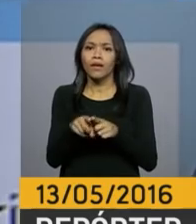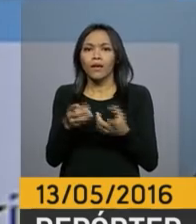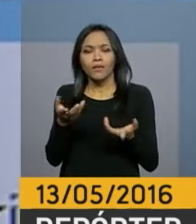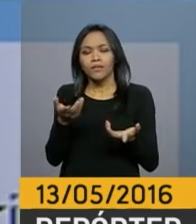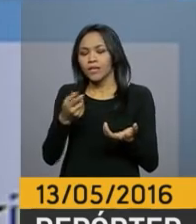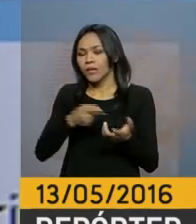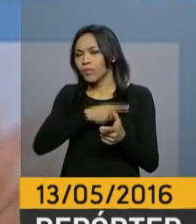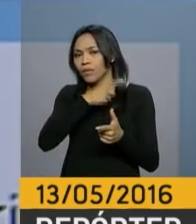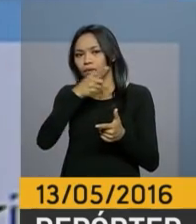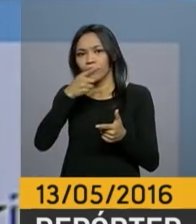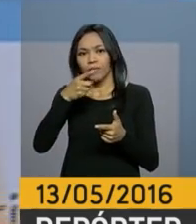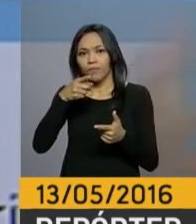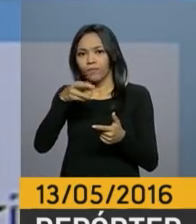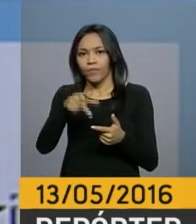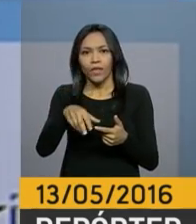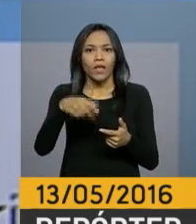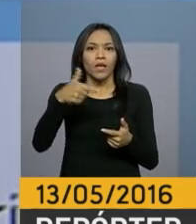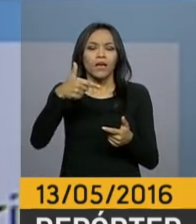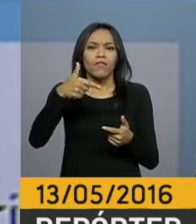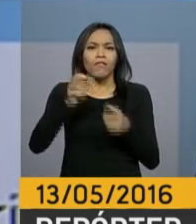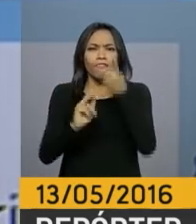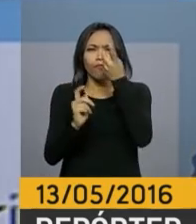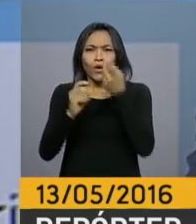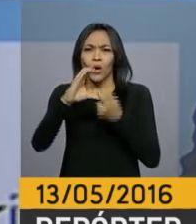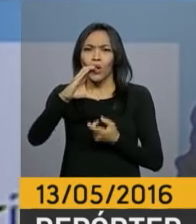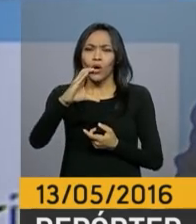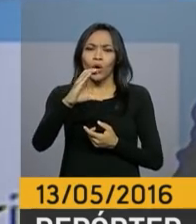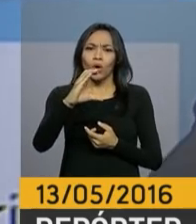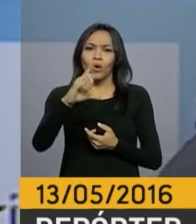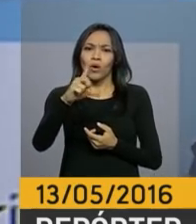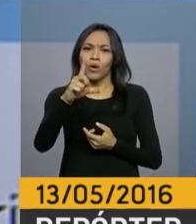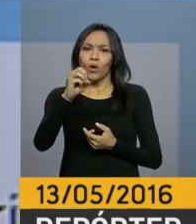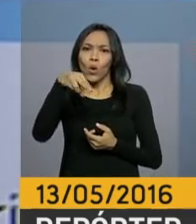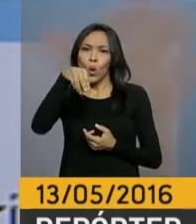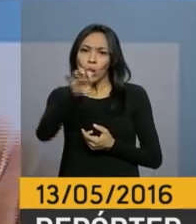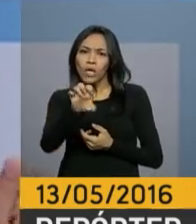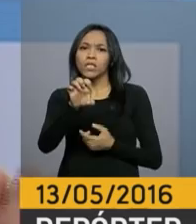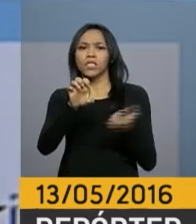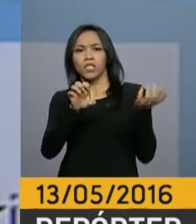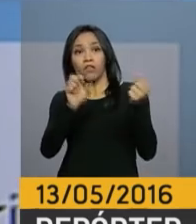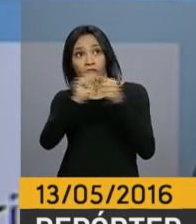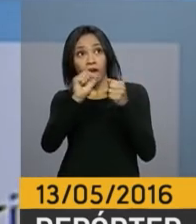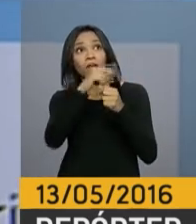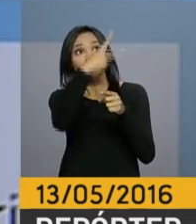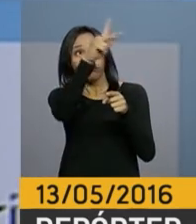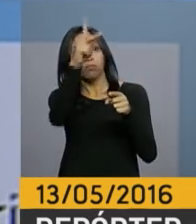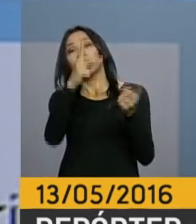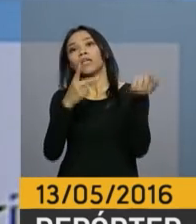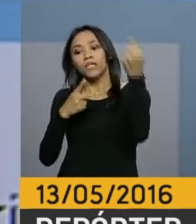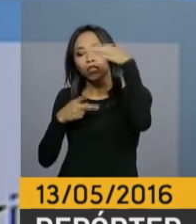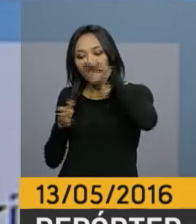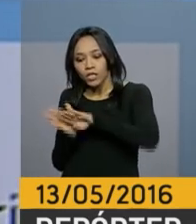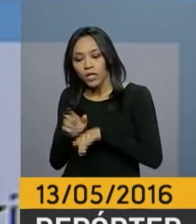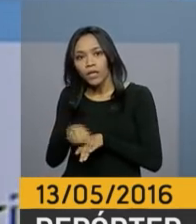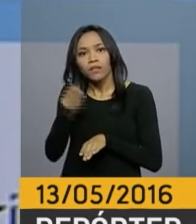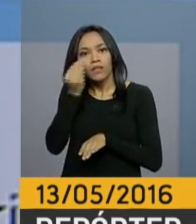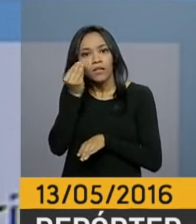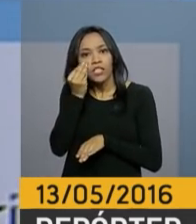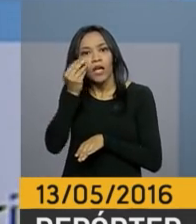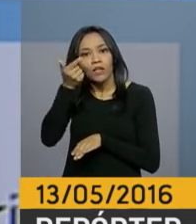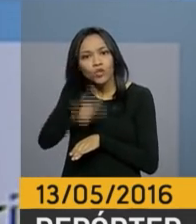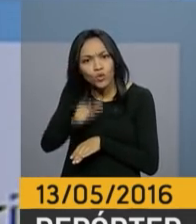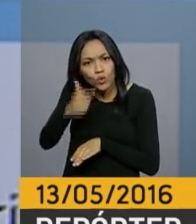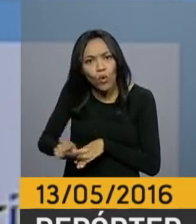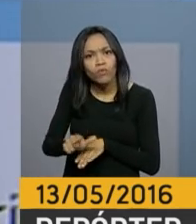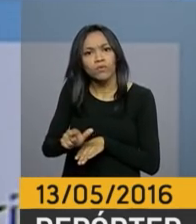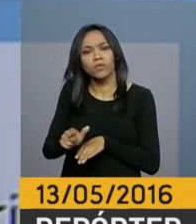né fábricas clonadas que vem ser construídas aqui para fazer exatamente o que se faz lá e aí tem que testar tudo de novo né isso